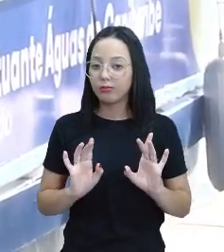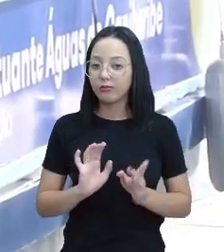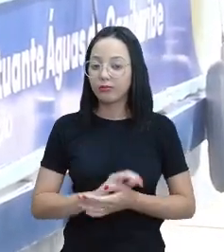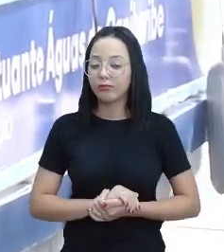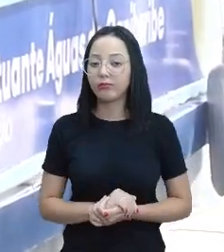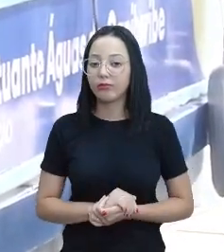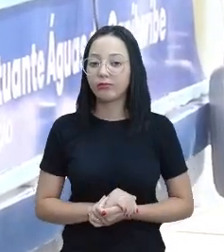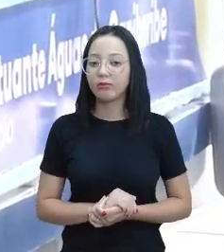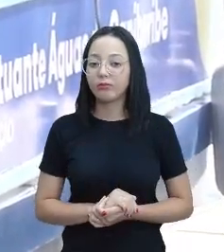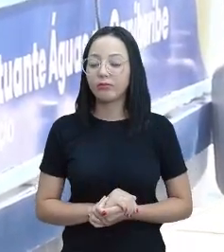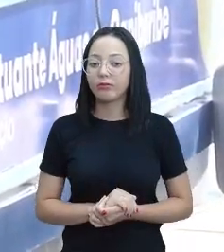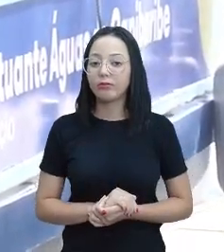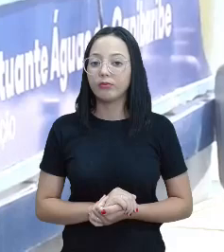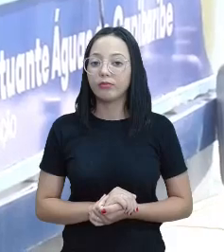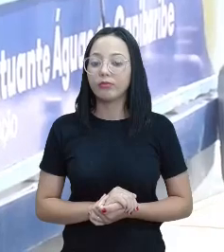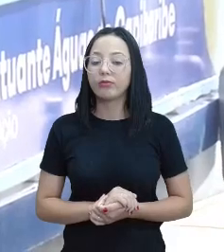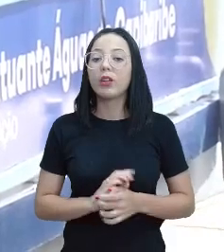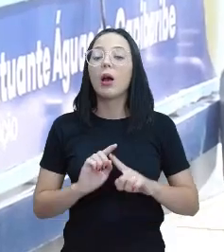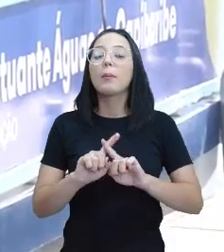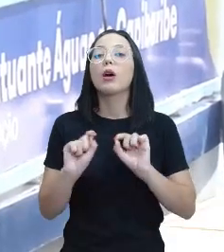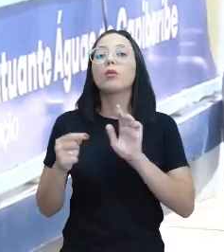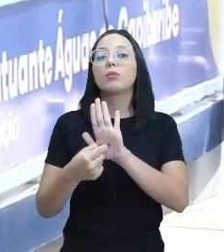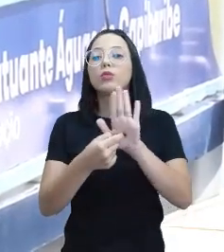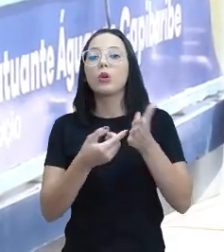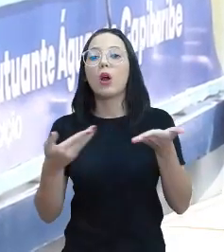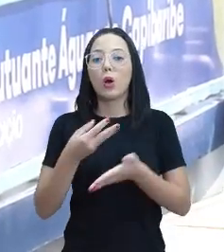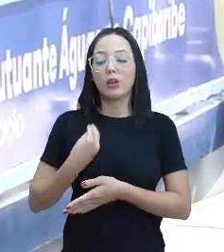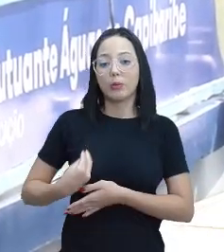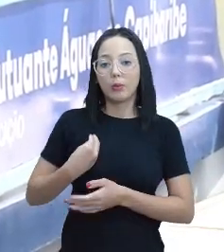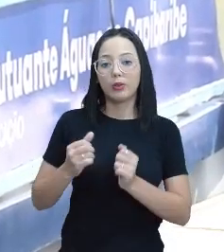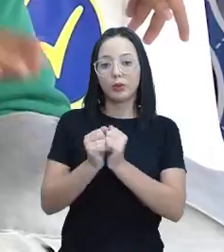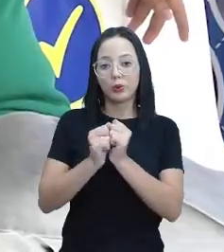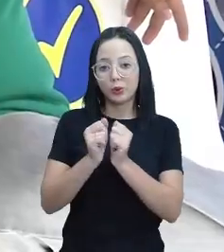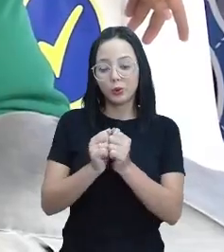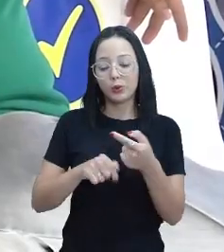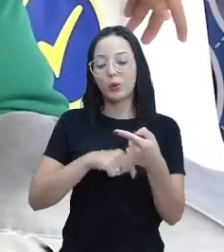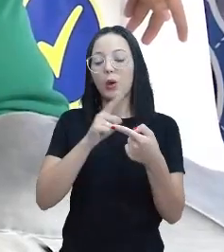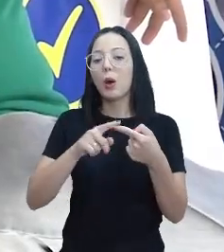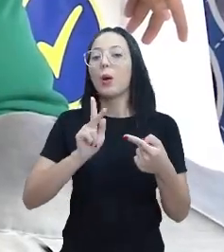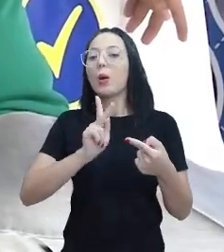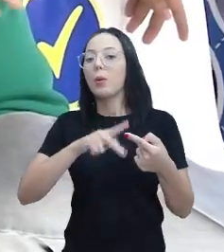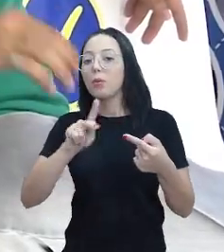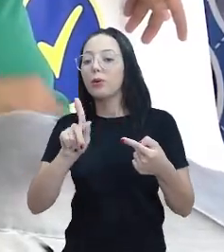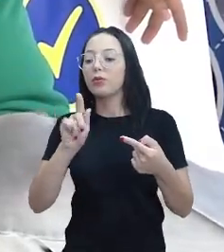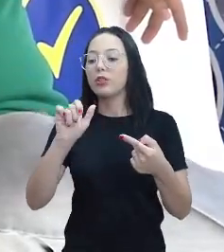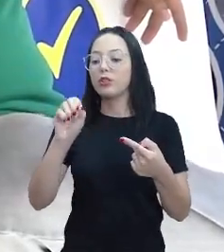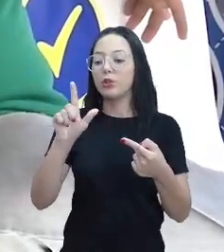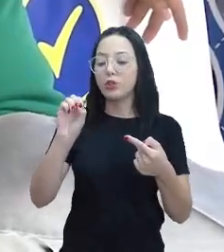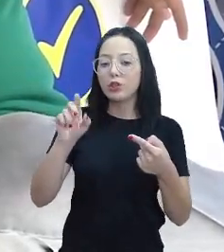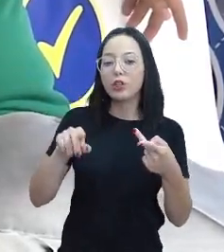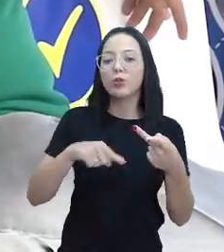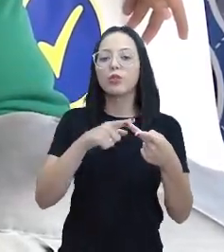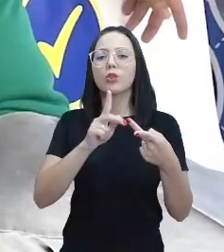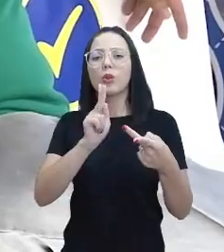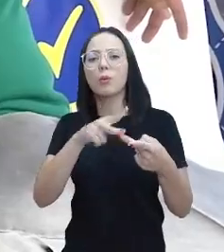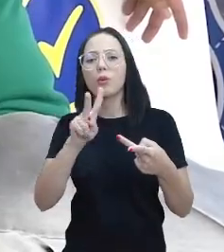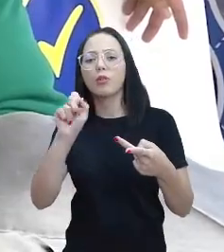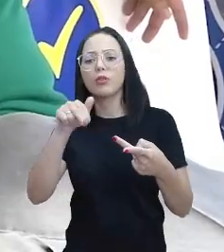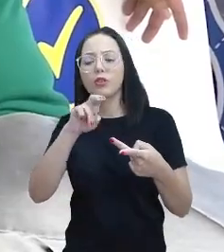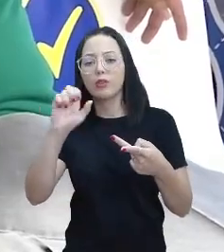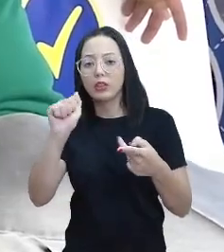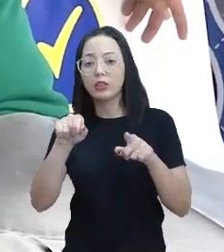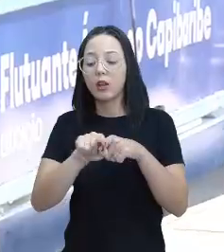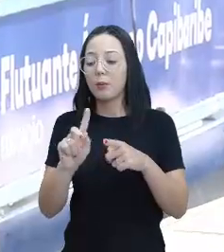Rio Capibaribe, mas contamos aqui com a minha presença, professor Lami, professor Gilson, professora Vanessa e